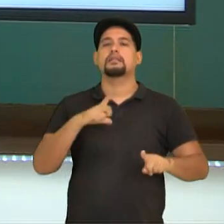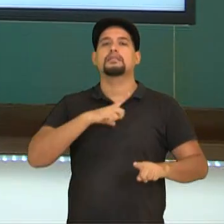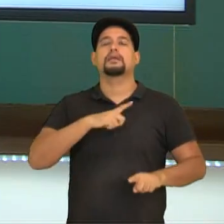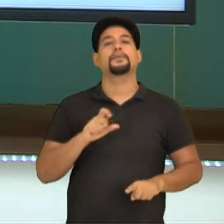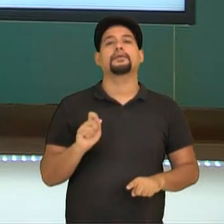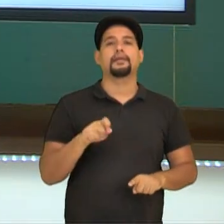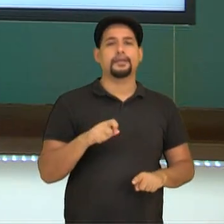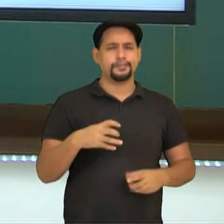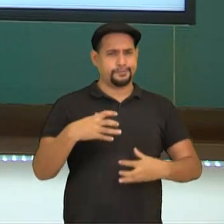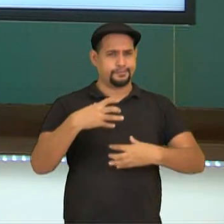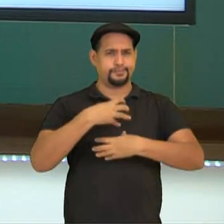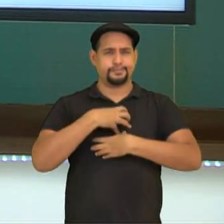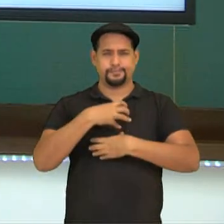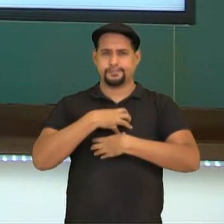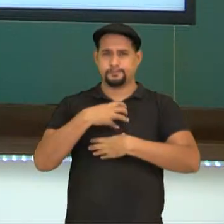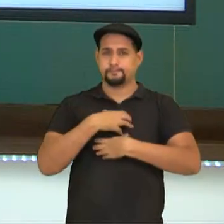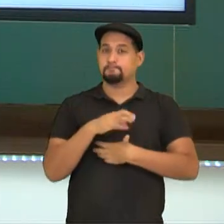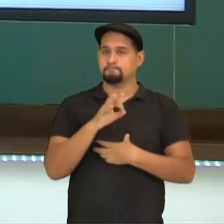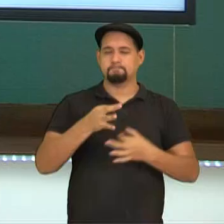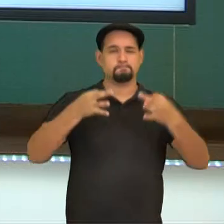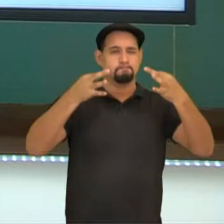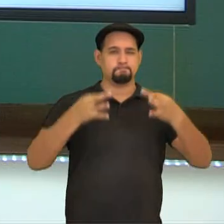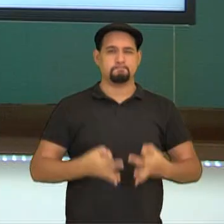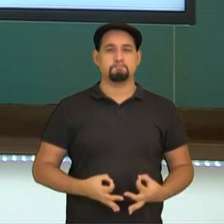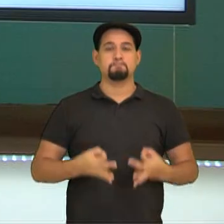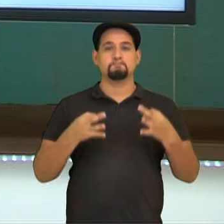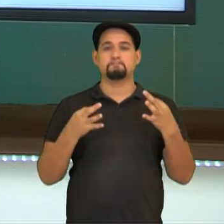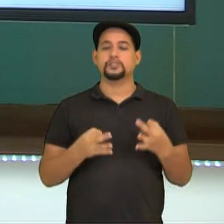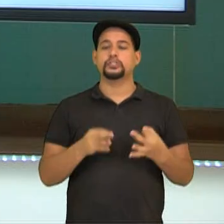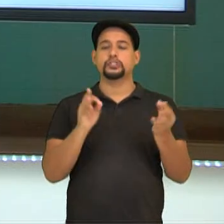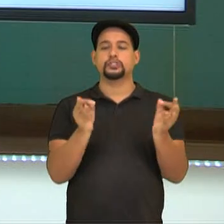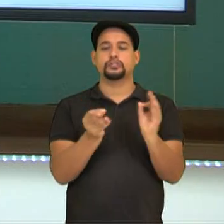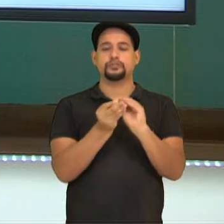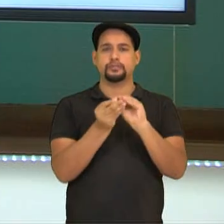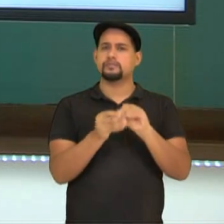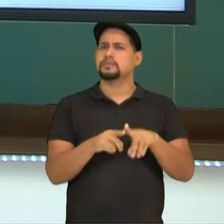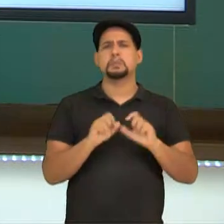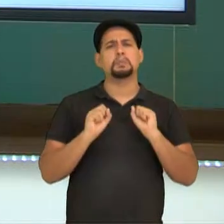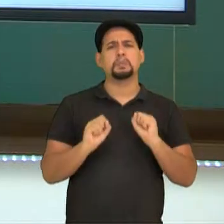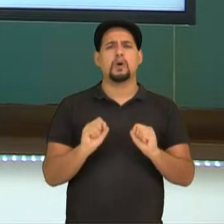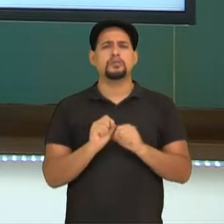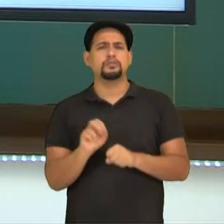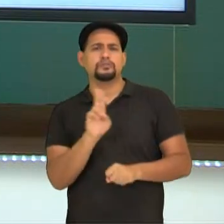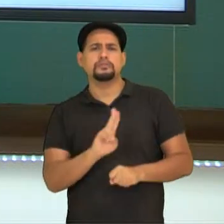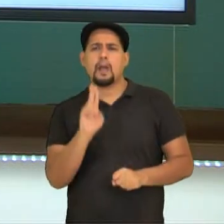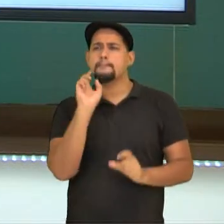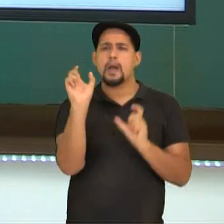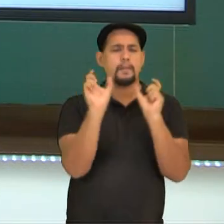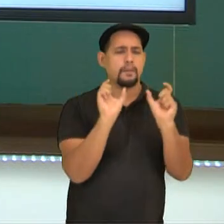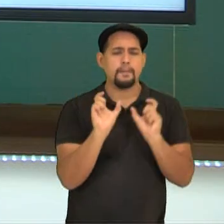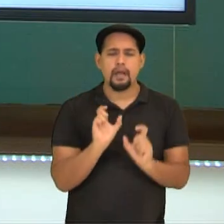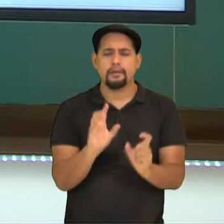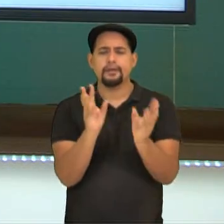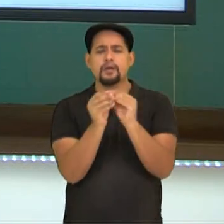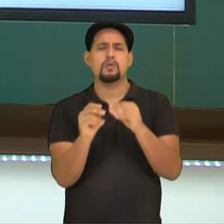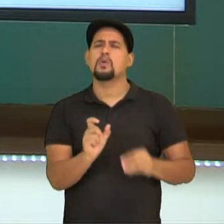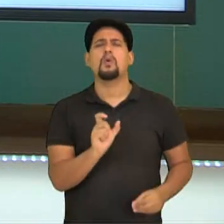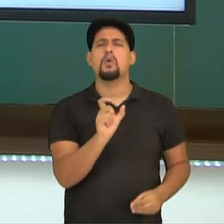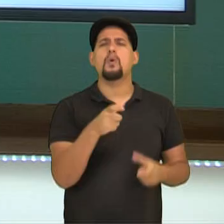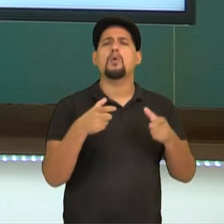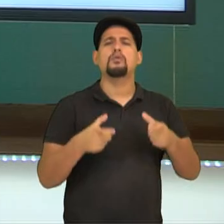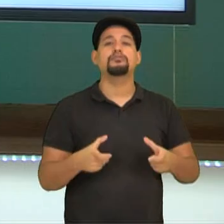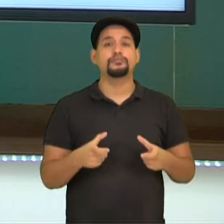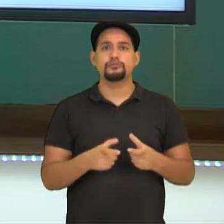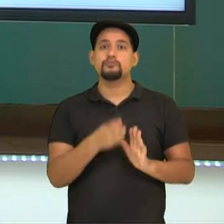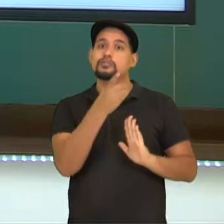existe uma maneira certa de ser abreviada. Você pode buscar essas palavras, abreviaturas, onde? Em